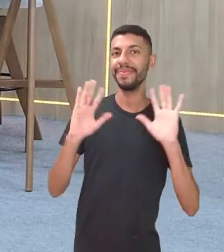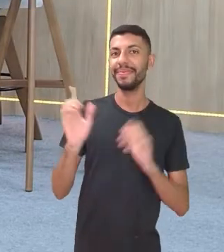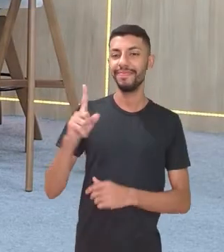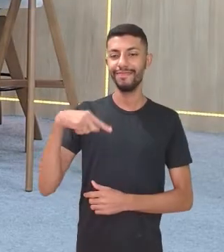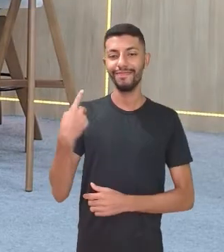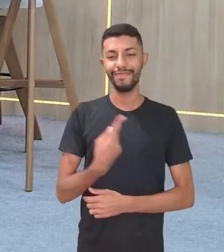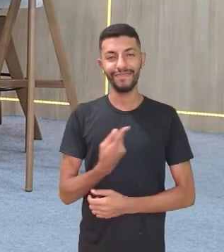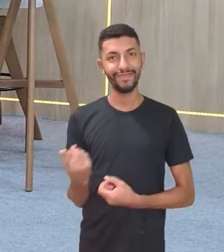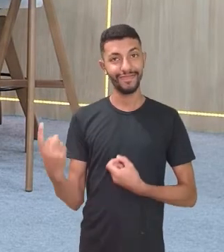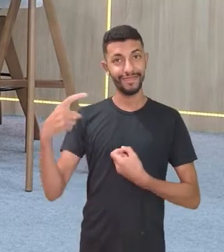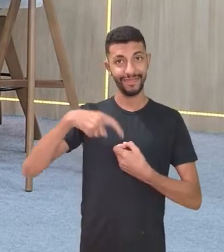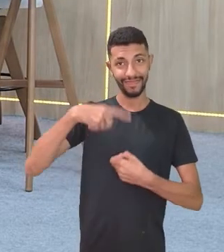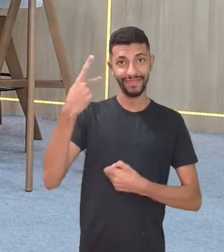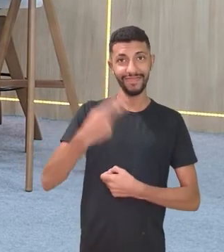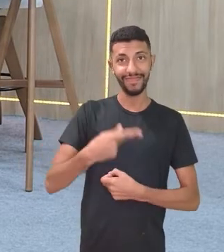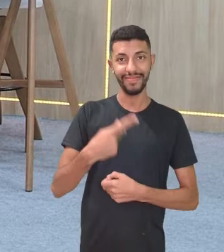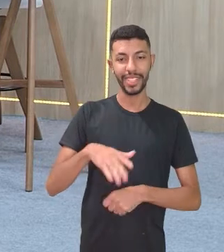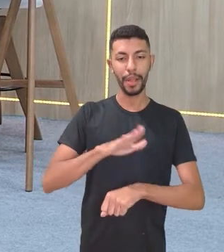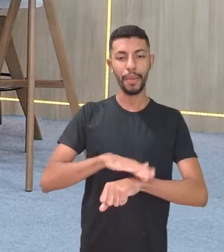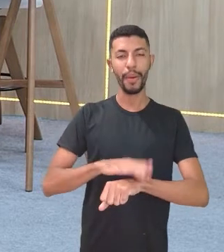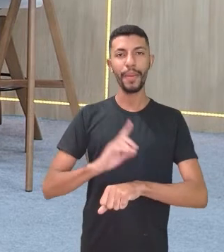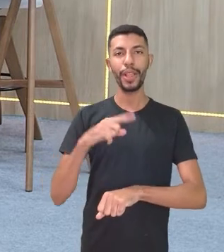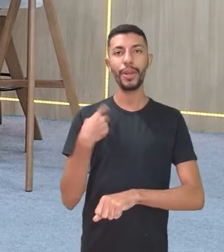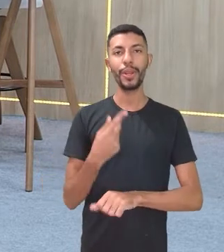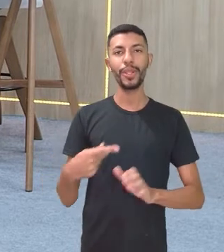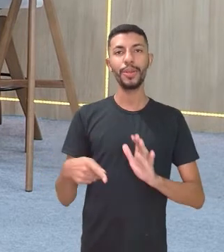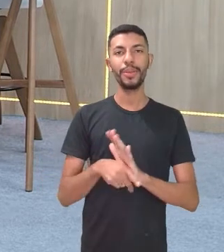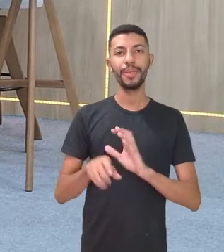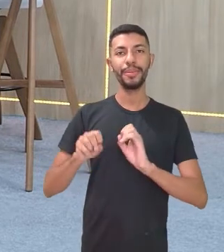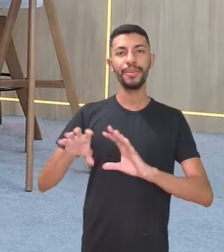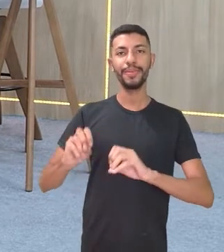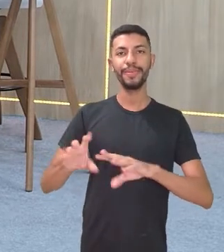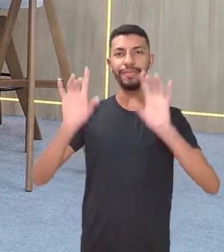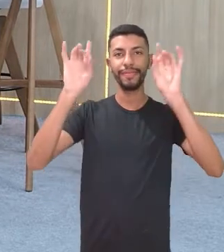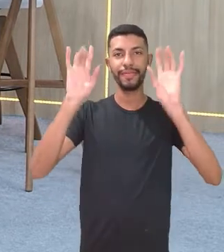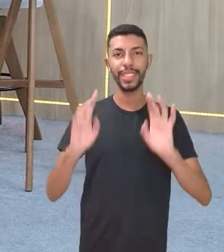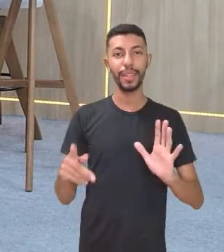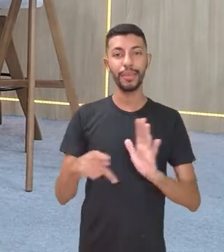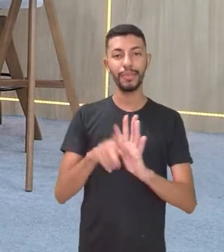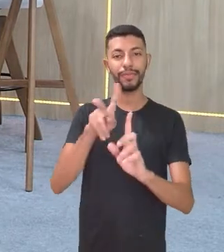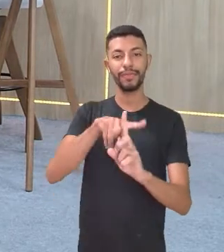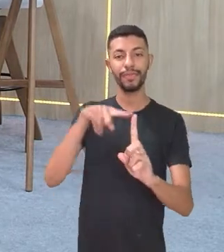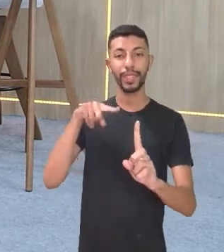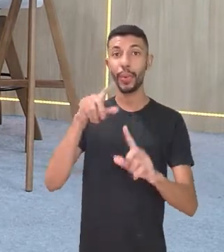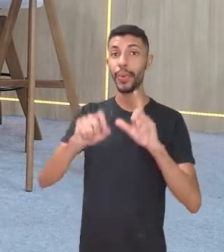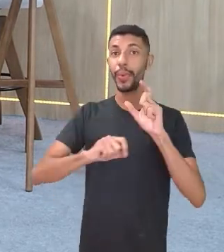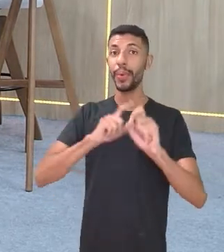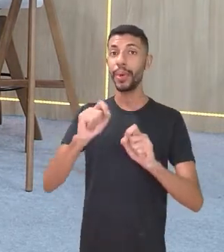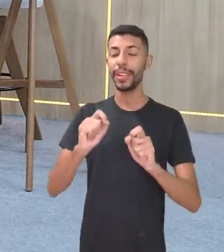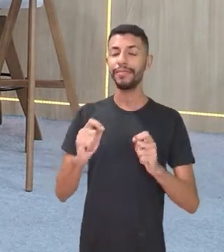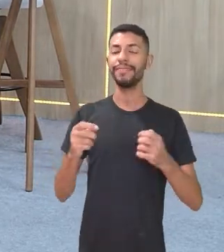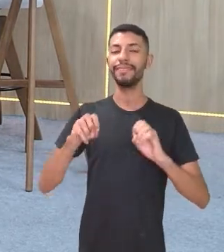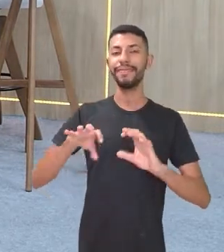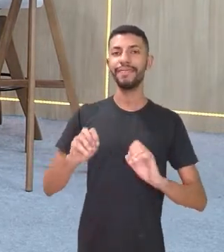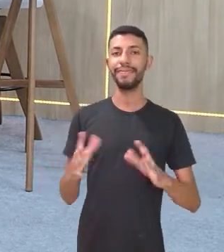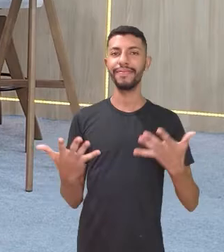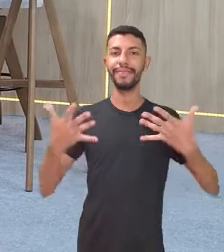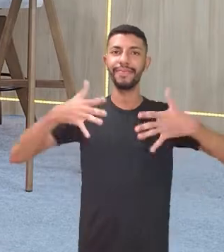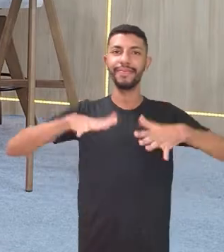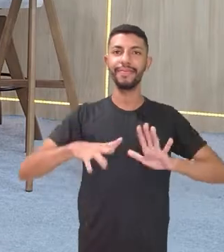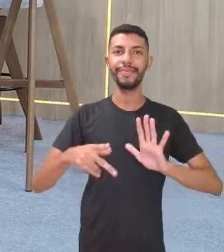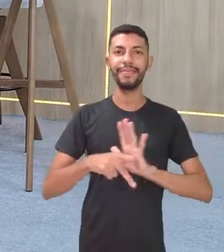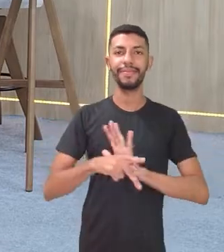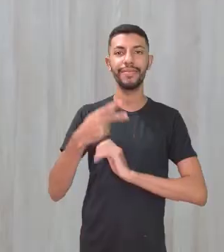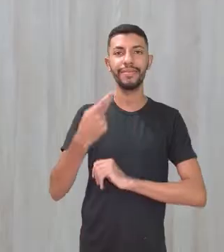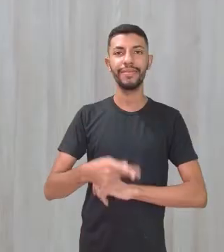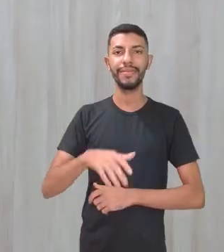Estamos novamente aqui no nosso momento da educação especial, na perspectiva da educação inclusiva no Educa